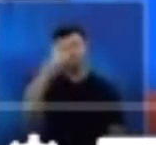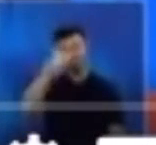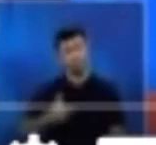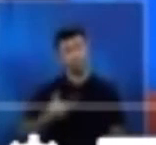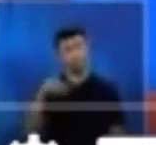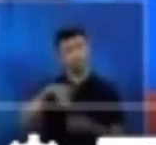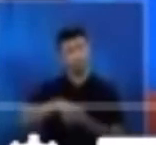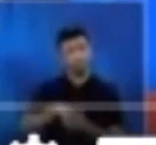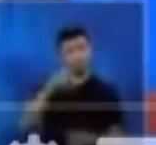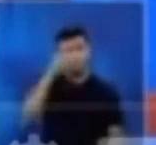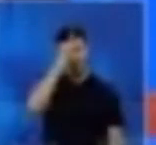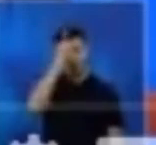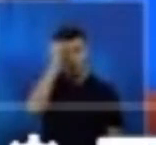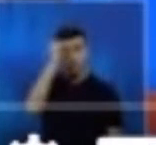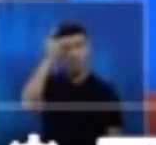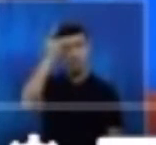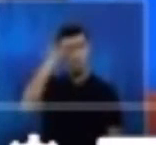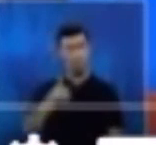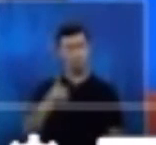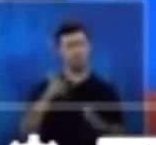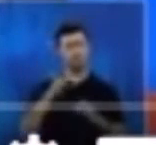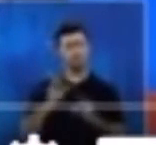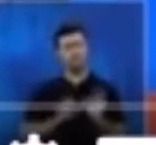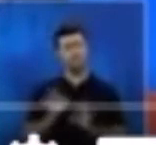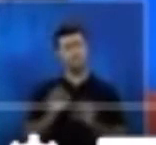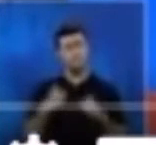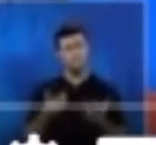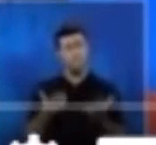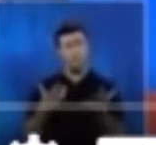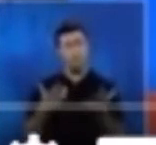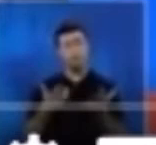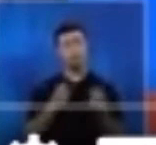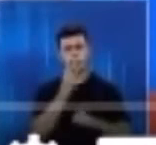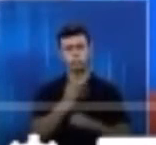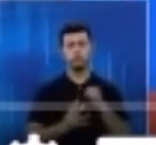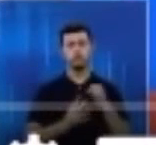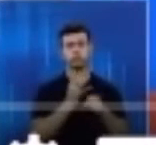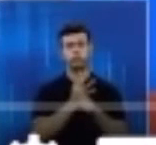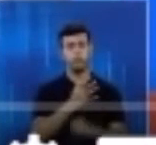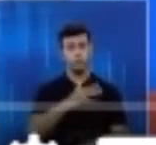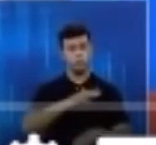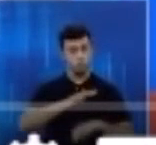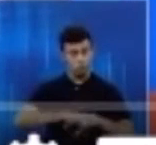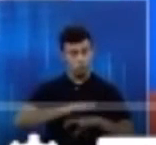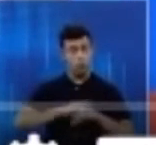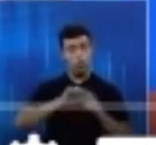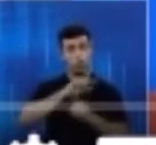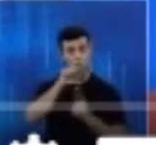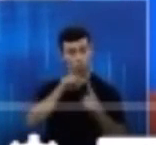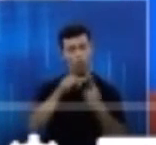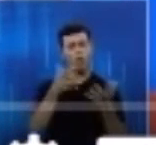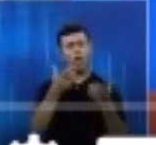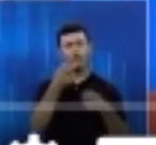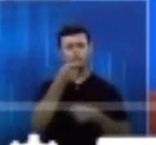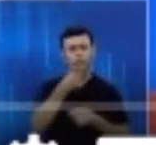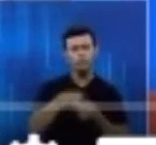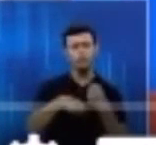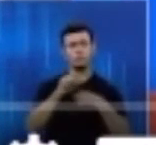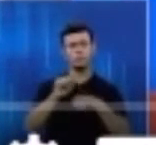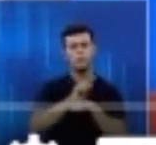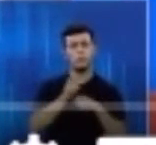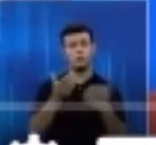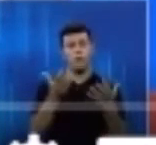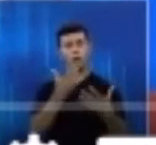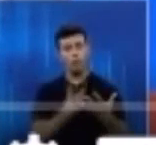da cidade de São Paulo. Me preparei para ser prefeito e serei prefeito por 4 anos. O meu objetivo é administrar e governar a cidade de São Paulo